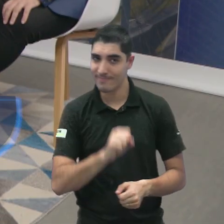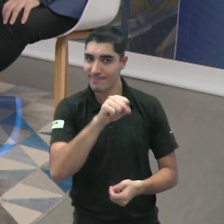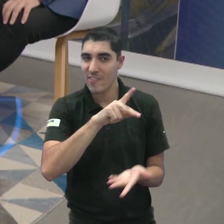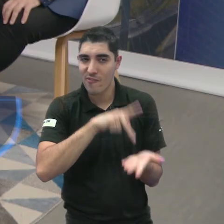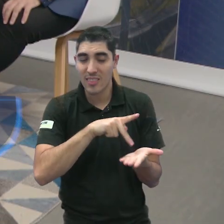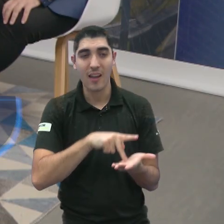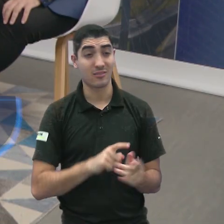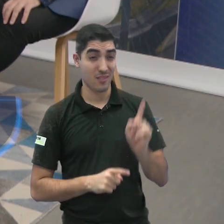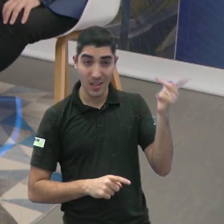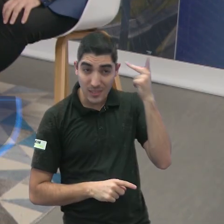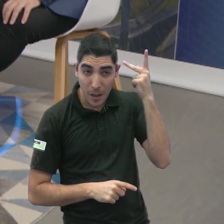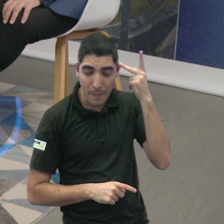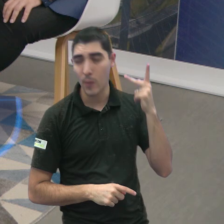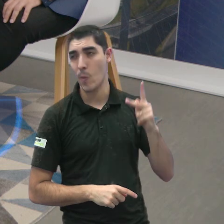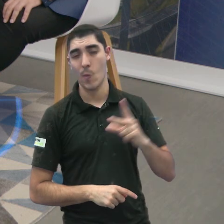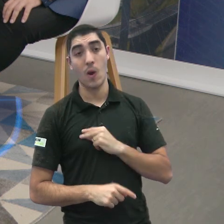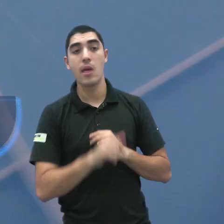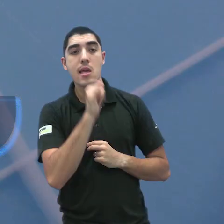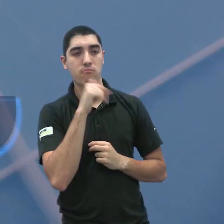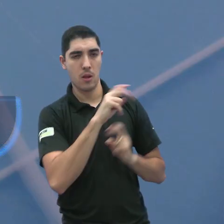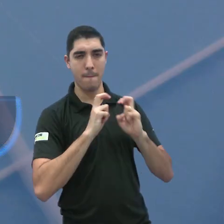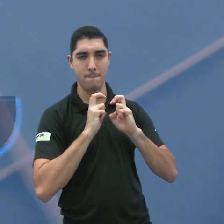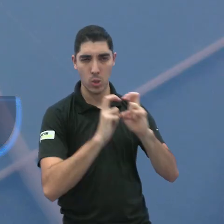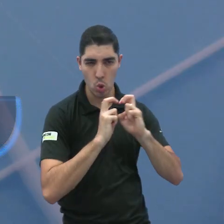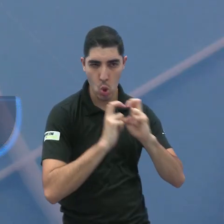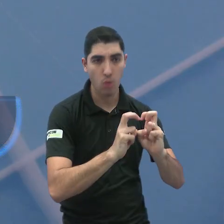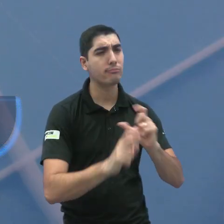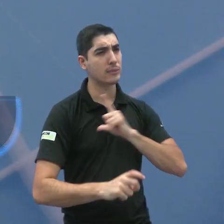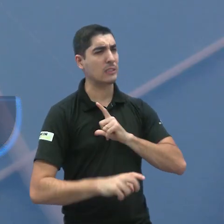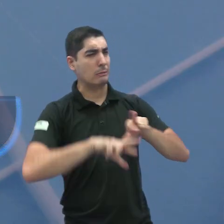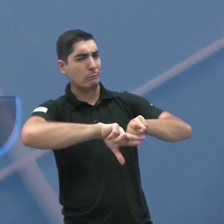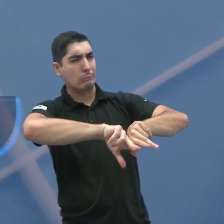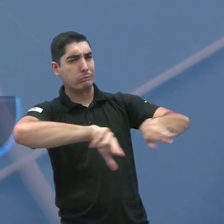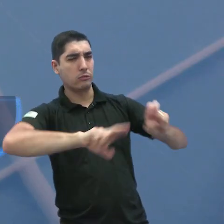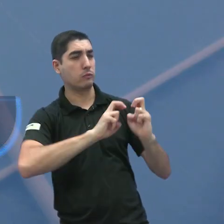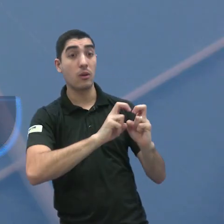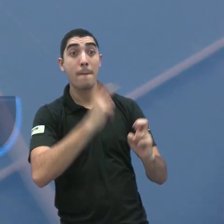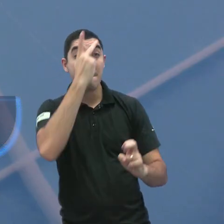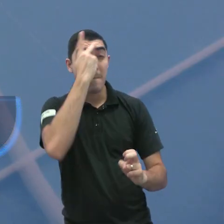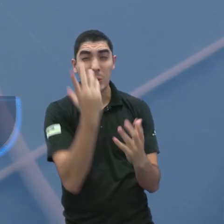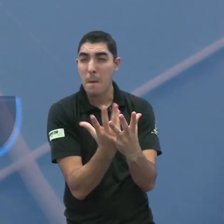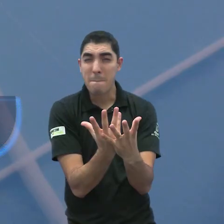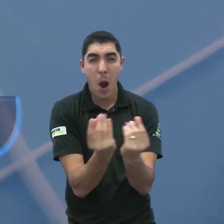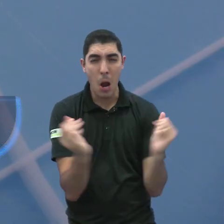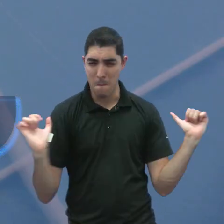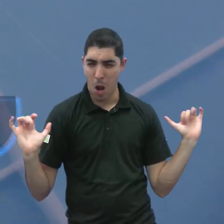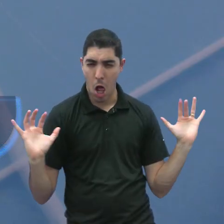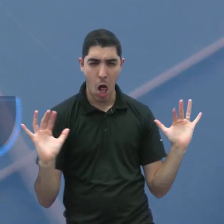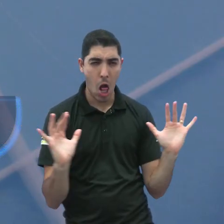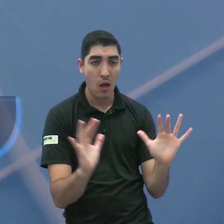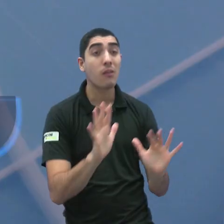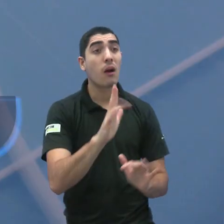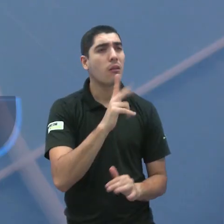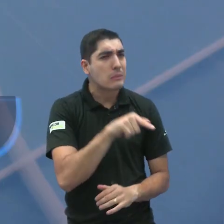né? A linha do metrô, são várias linhas, levam muitas pessoas e mesmo assim parece que